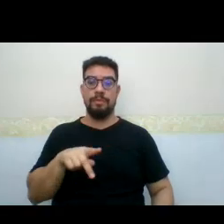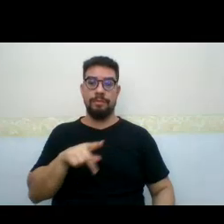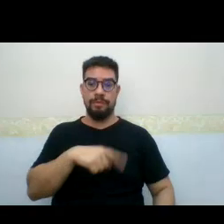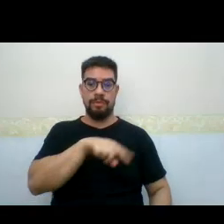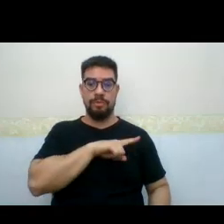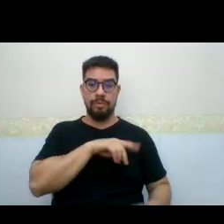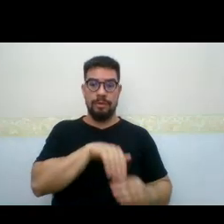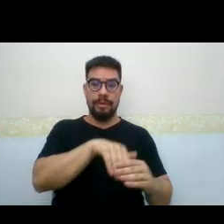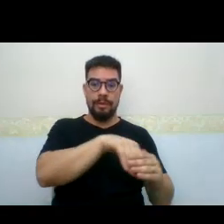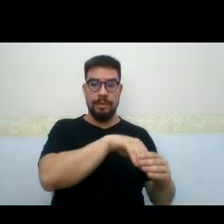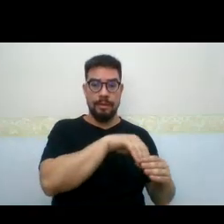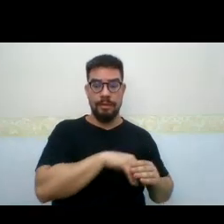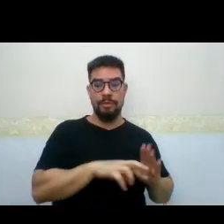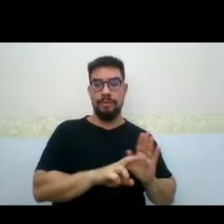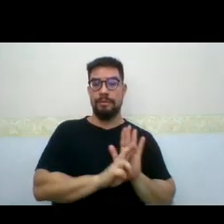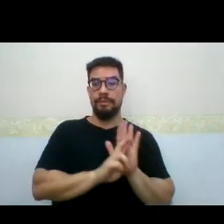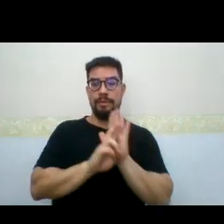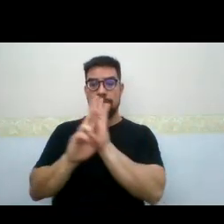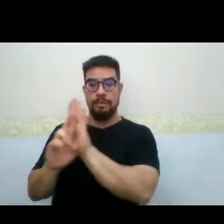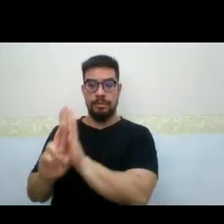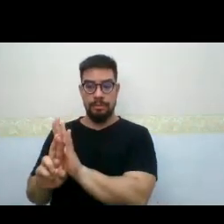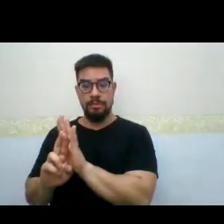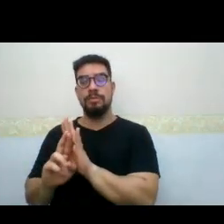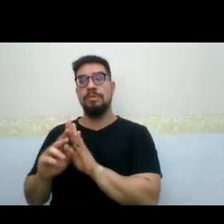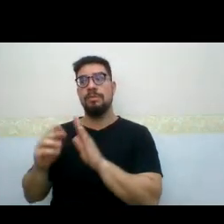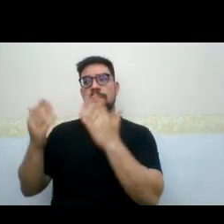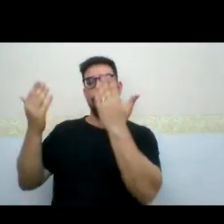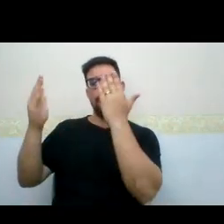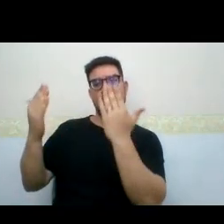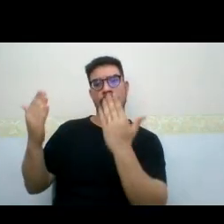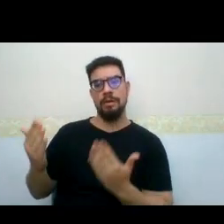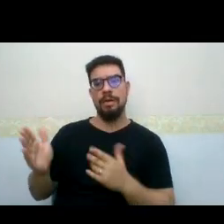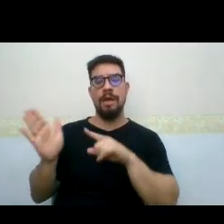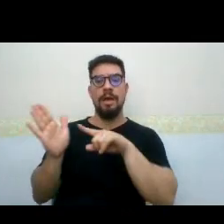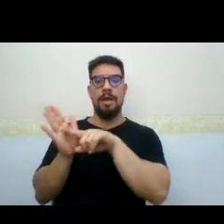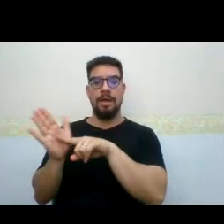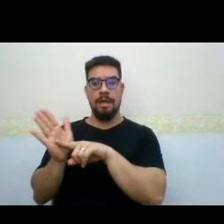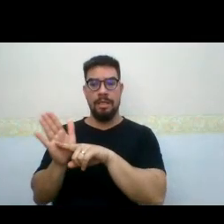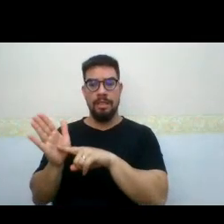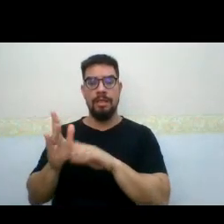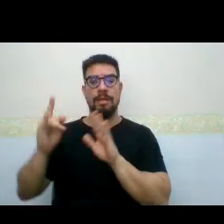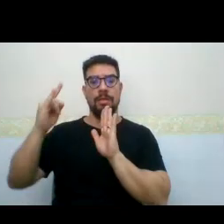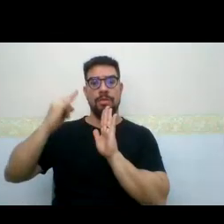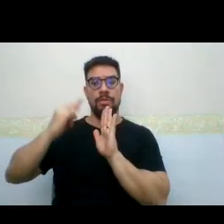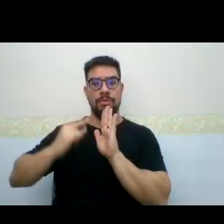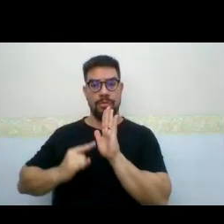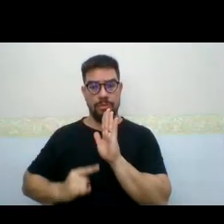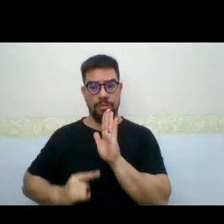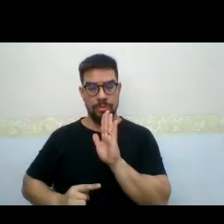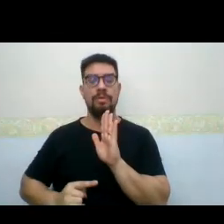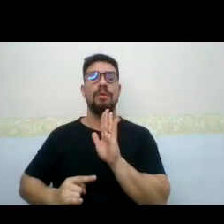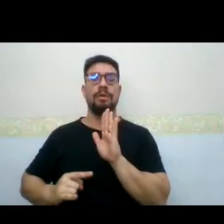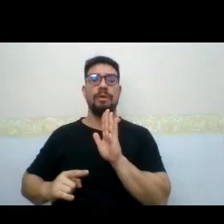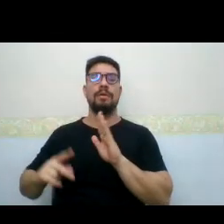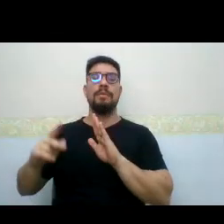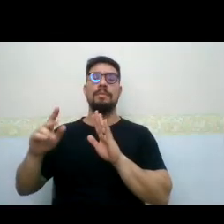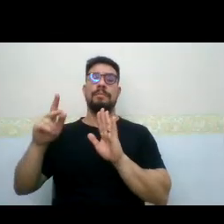né? E aí eles fazem a análise de todo o documento chamado Projeto Pedagógico do